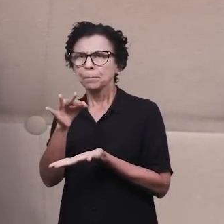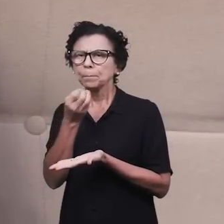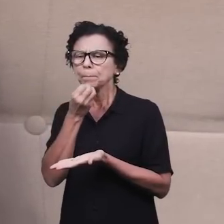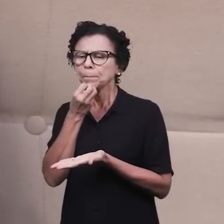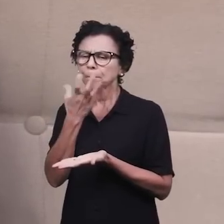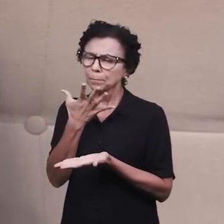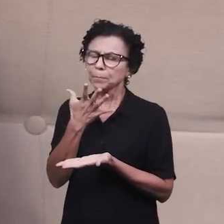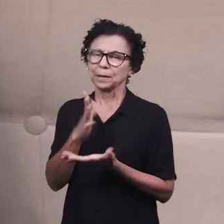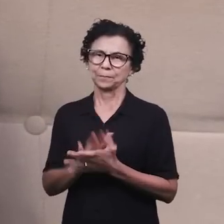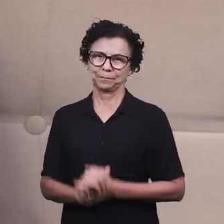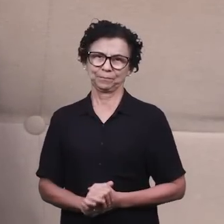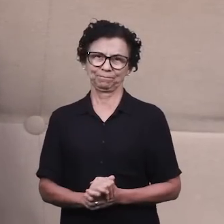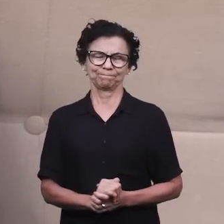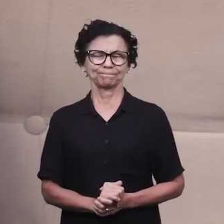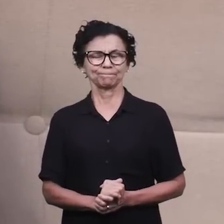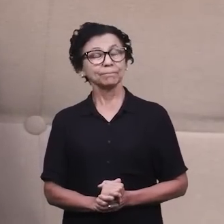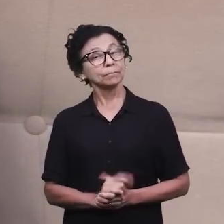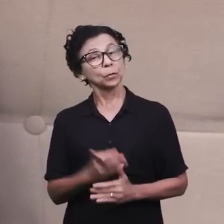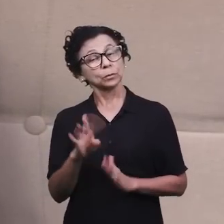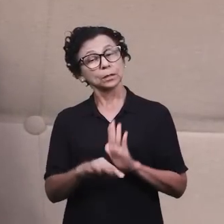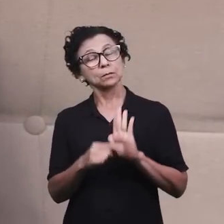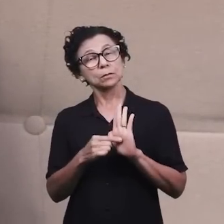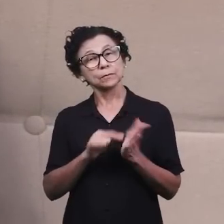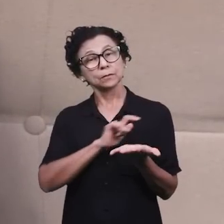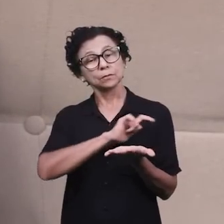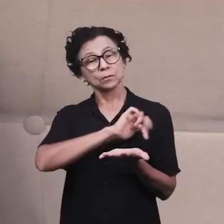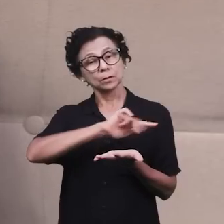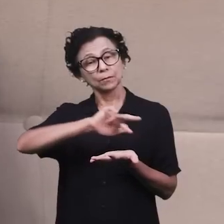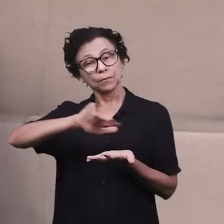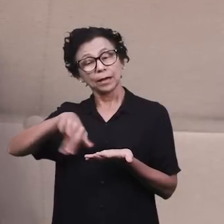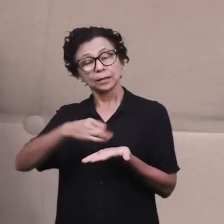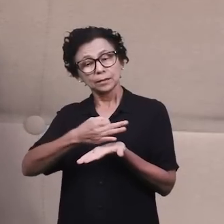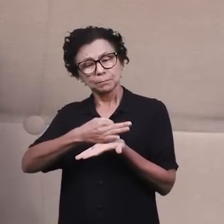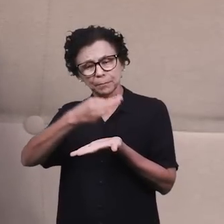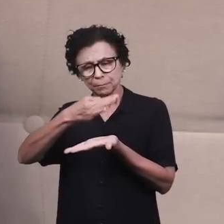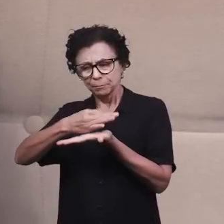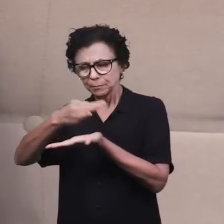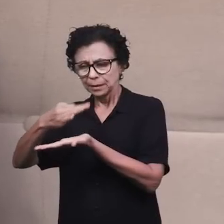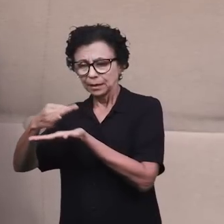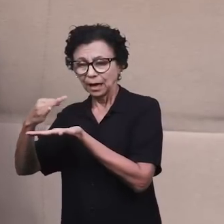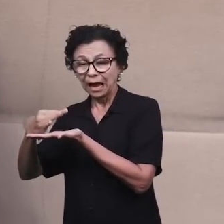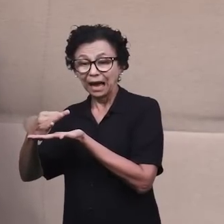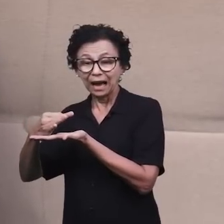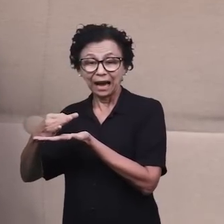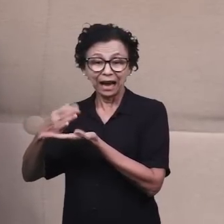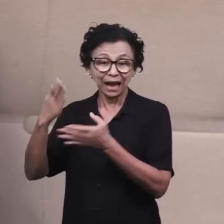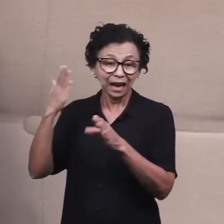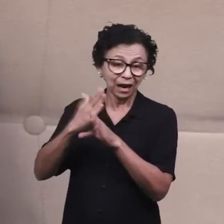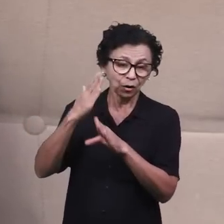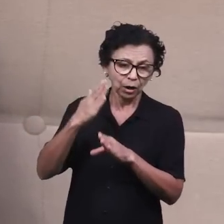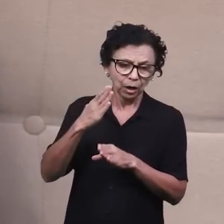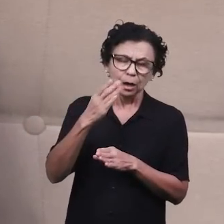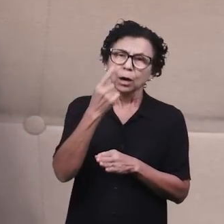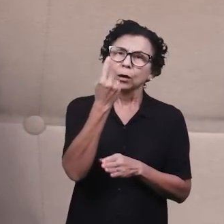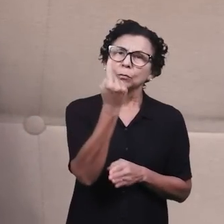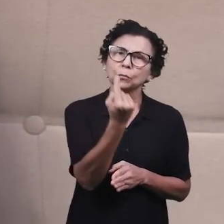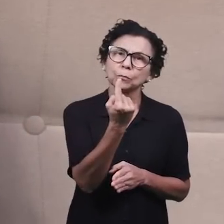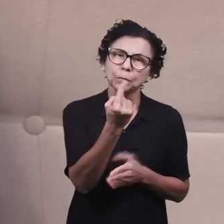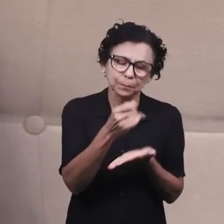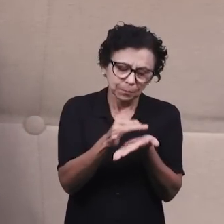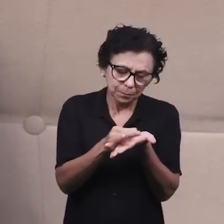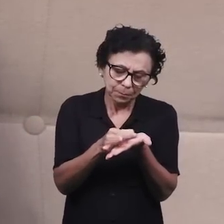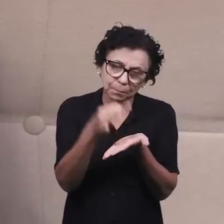Adriano. O texto fala de um homem que busca boas pérolas. Então, já de início,